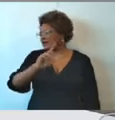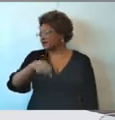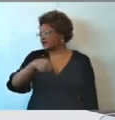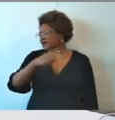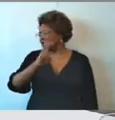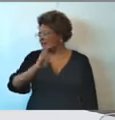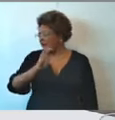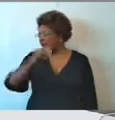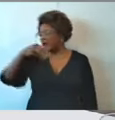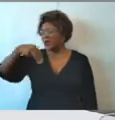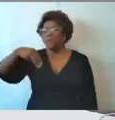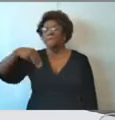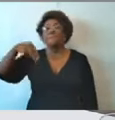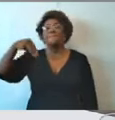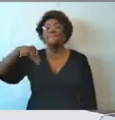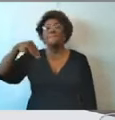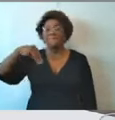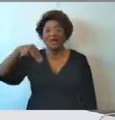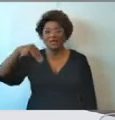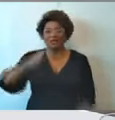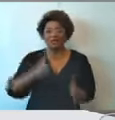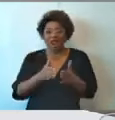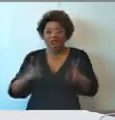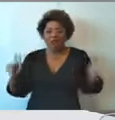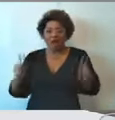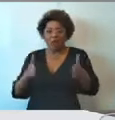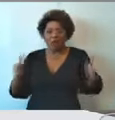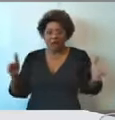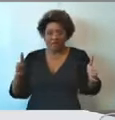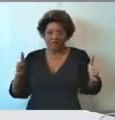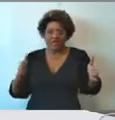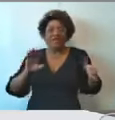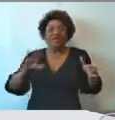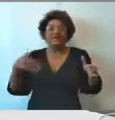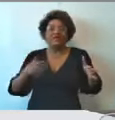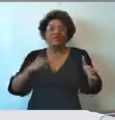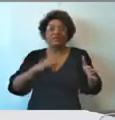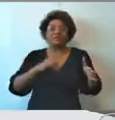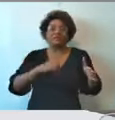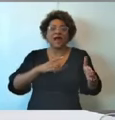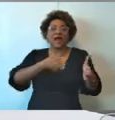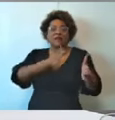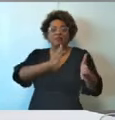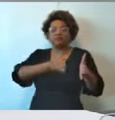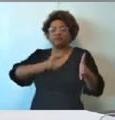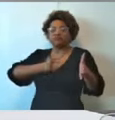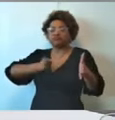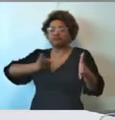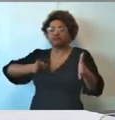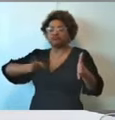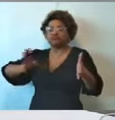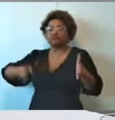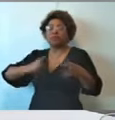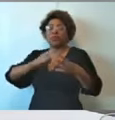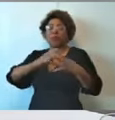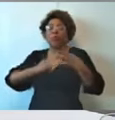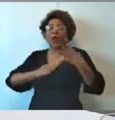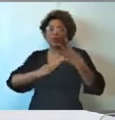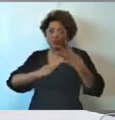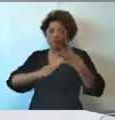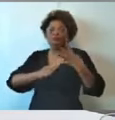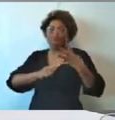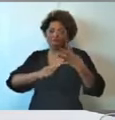foi a precursora na implantação, são 4 faixas de 3,5. Então, eles reduziram, tirando a faixa